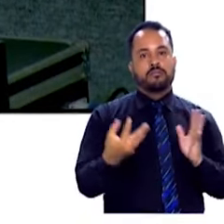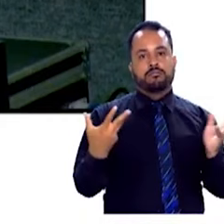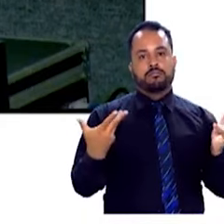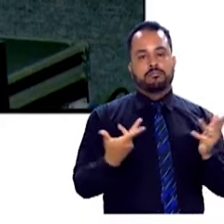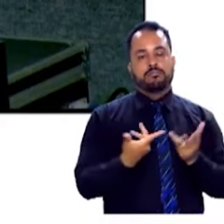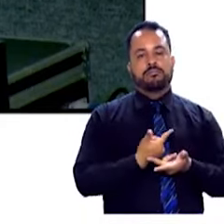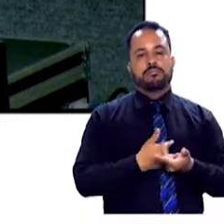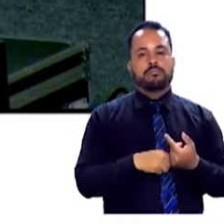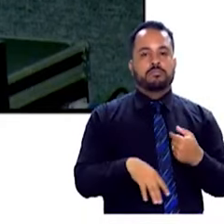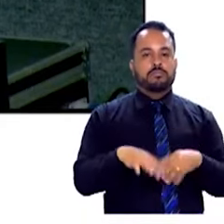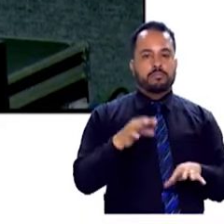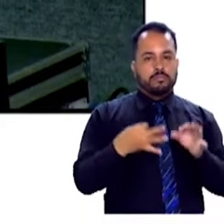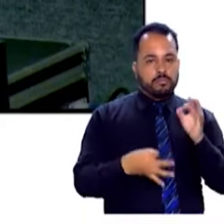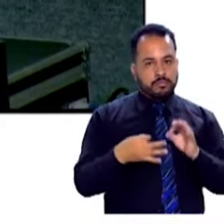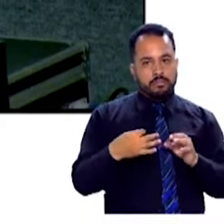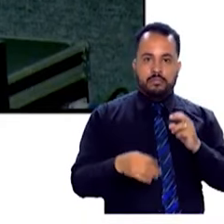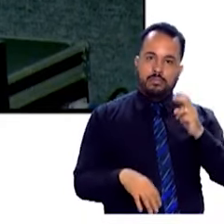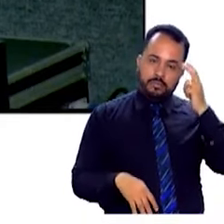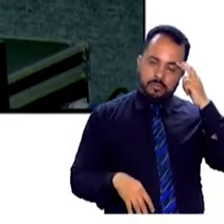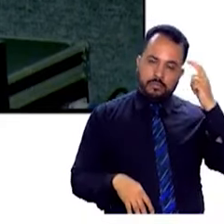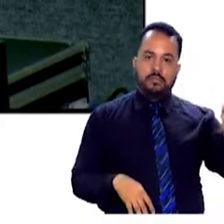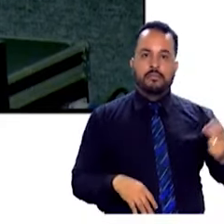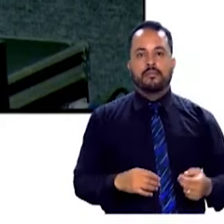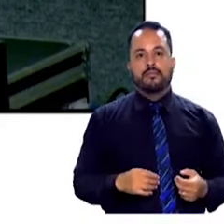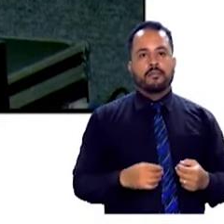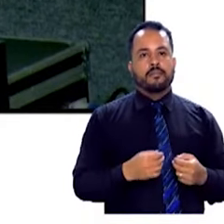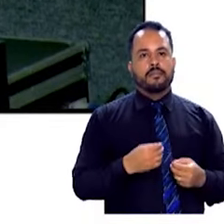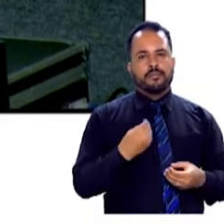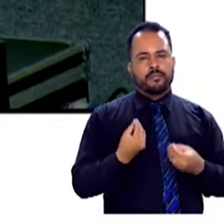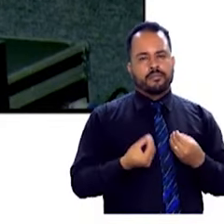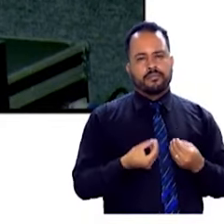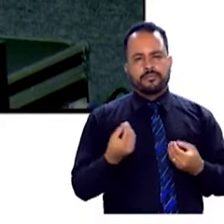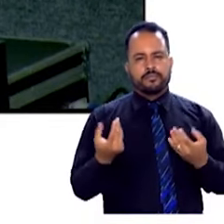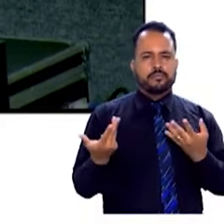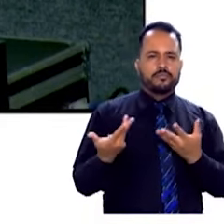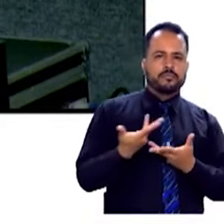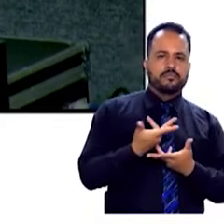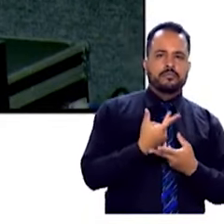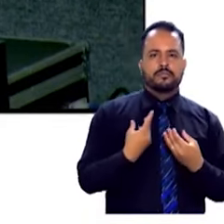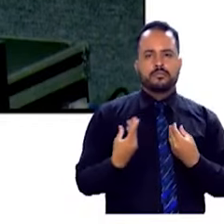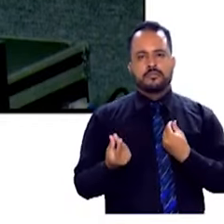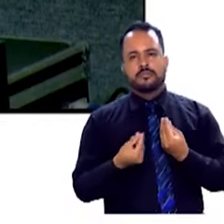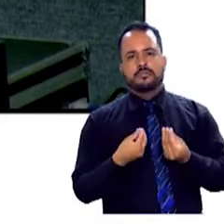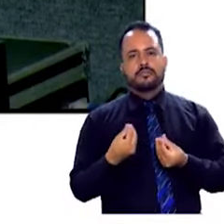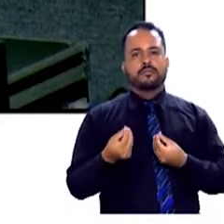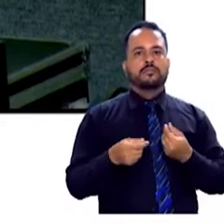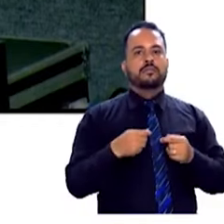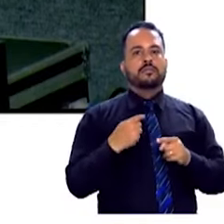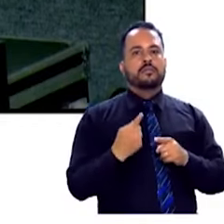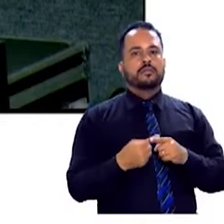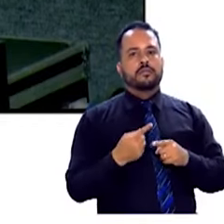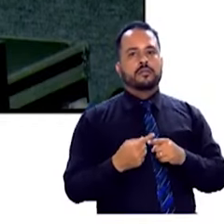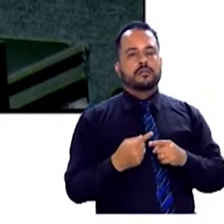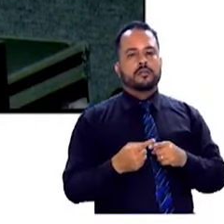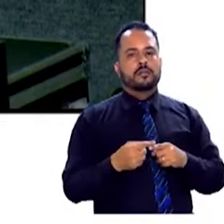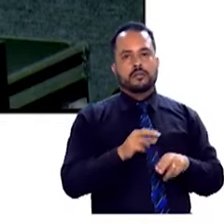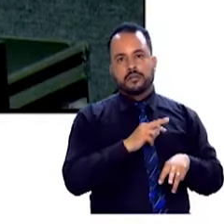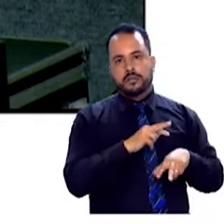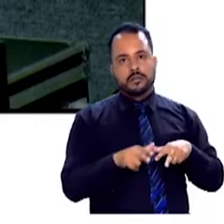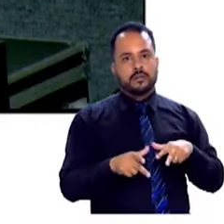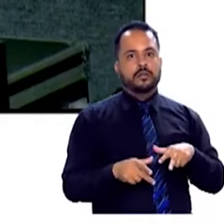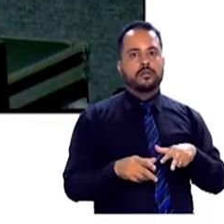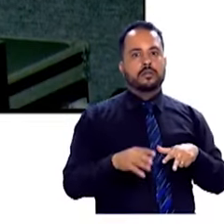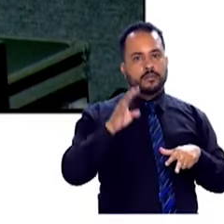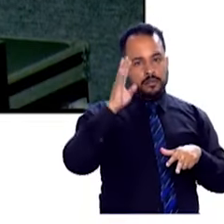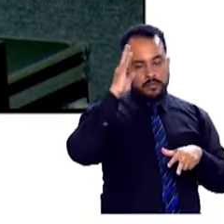eh São juízes inteligentes os argumentos são sedutores bem construídos e nós tendemos a pensar que a rácio deci Dende está nos argumentos na verdade não tá